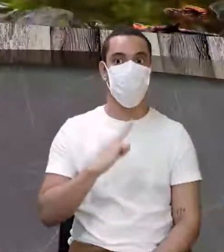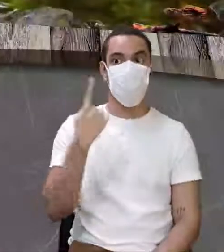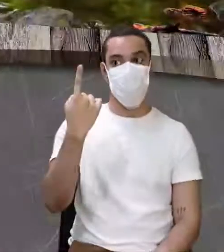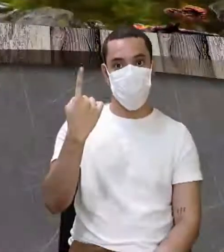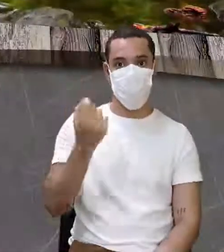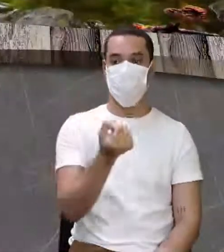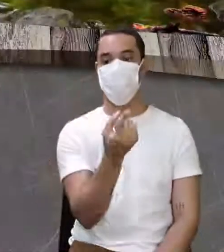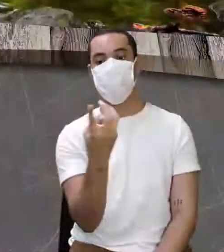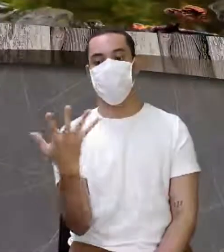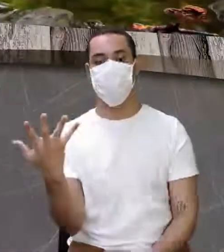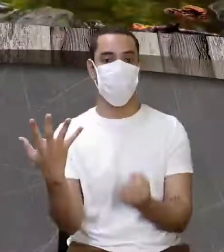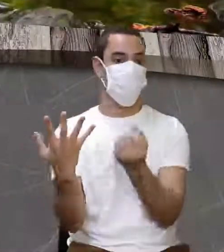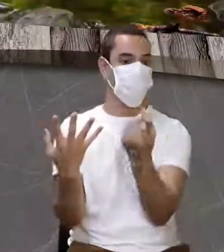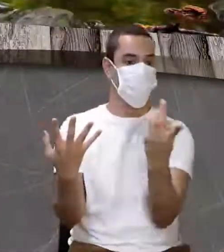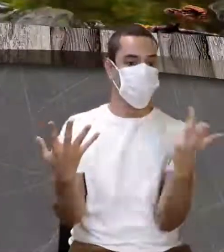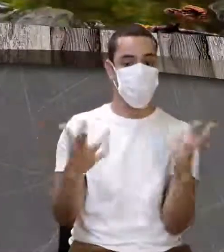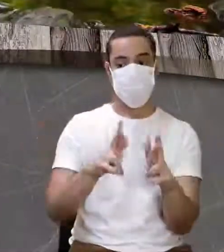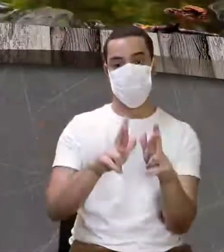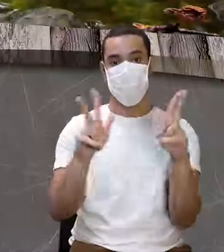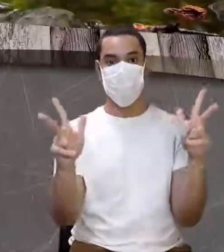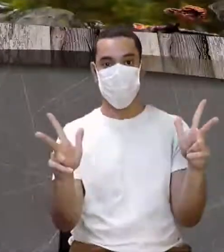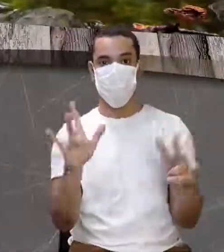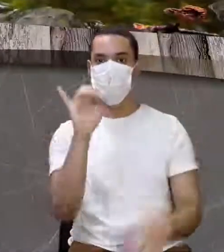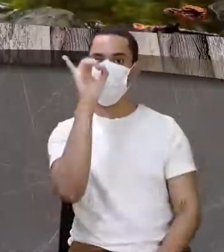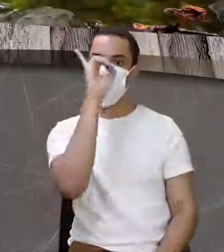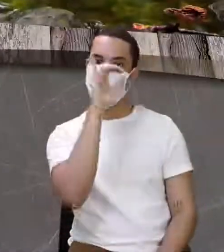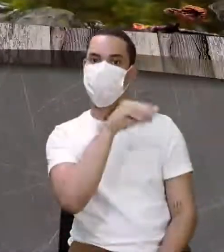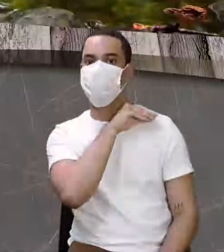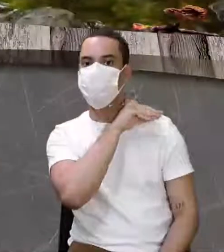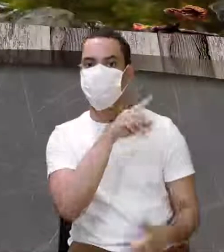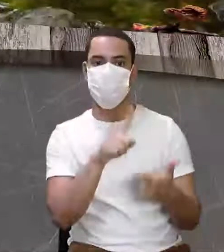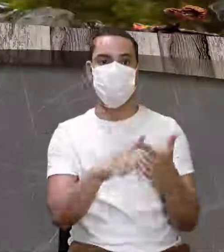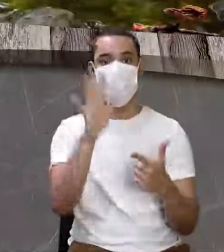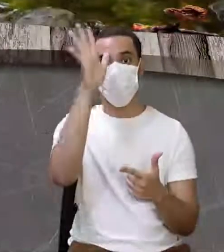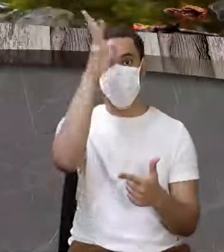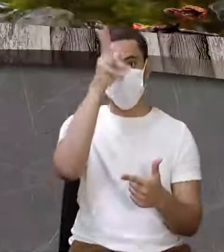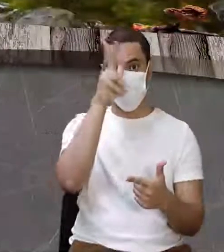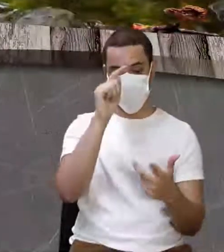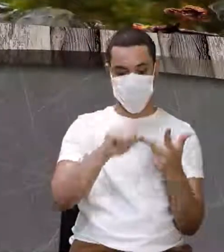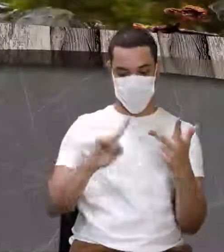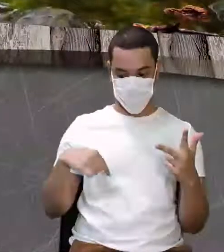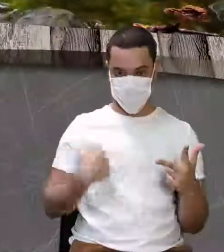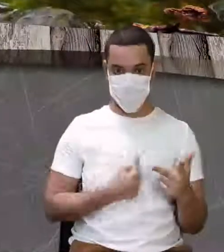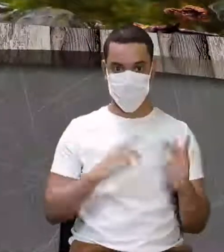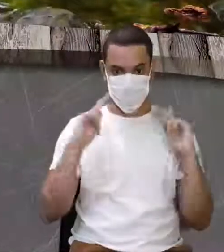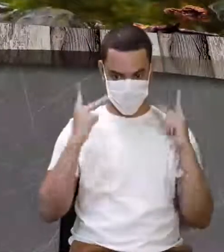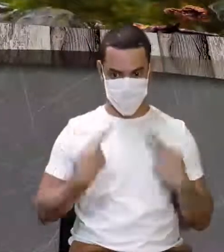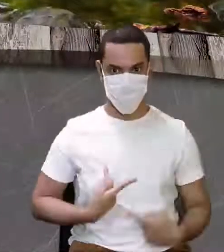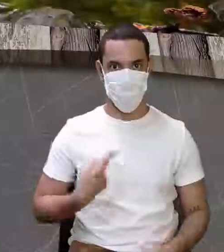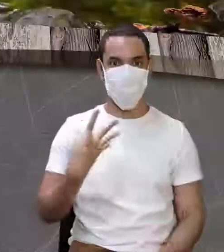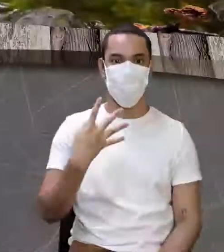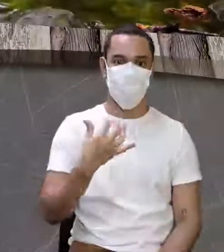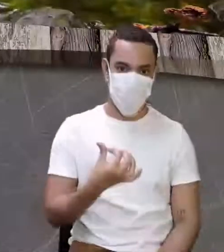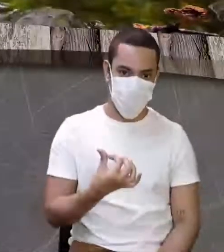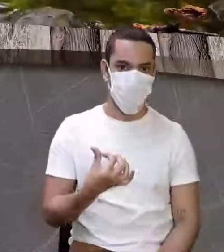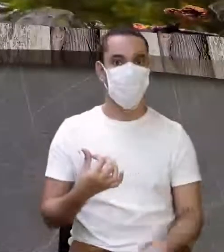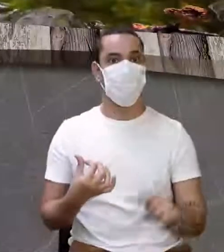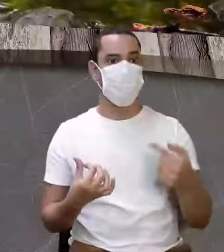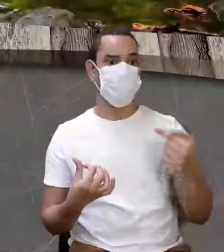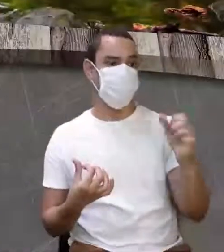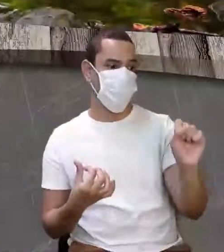cromossomos, tá? Os porcos, as galinhas, nós, seres humanos, 46,